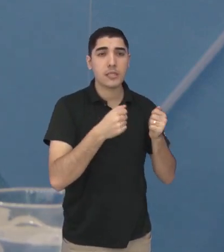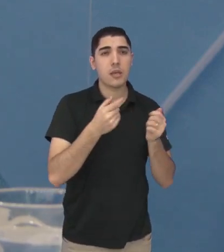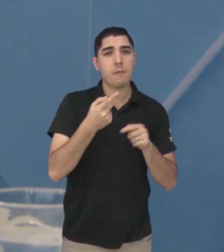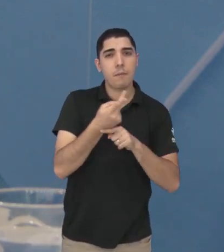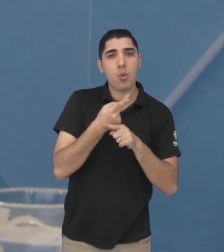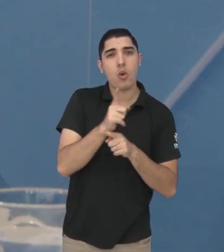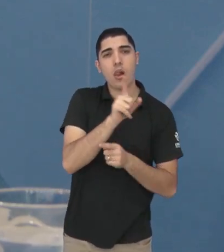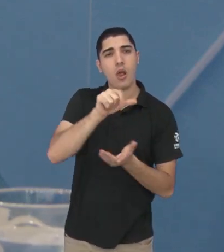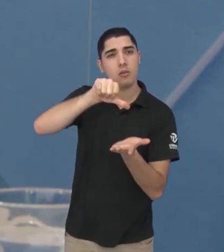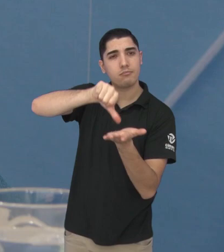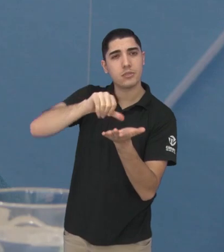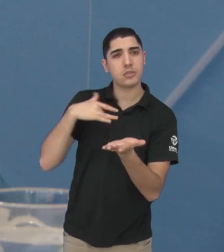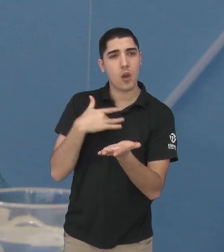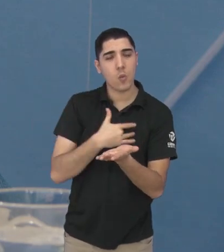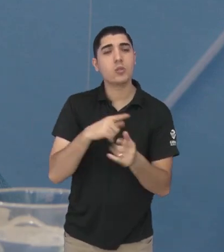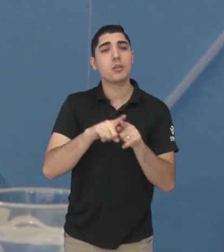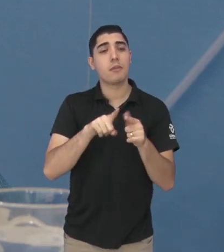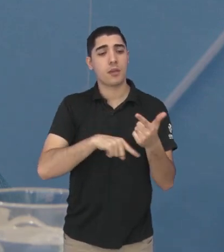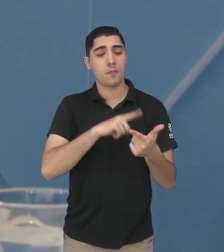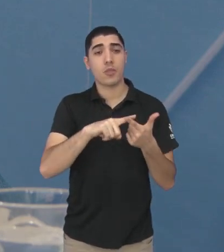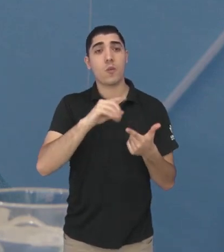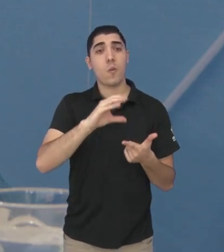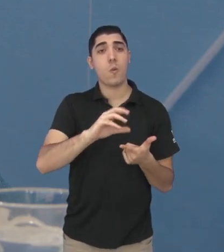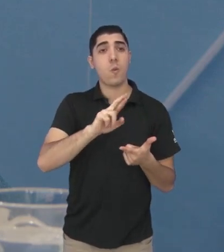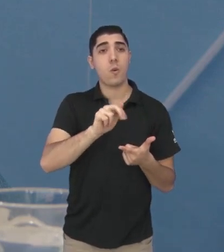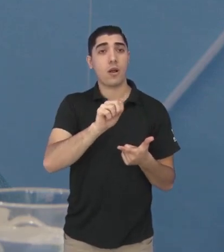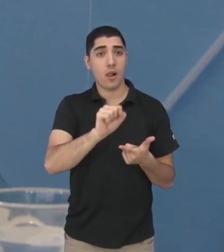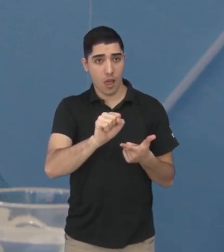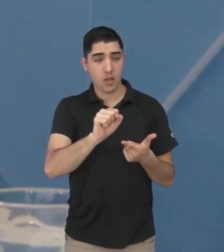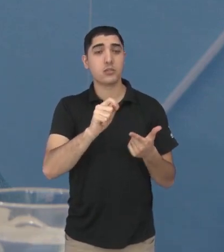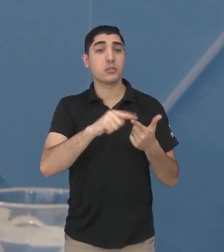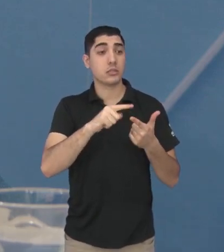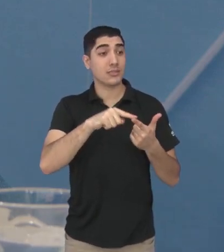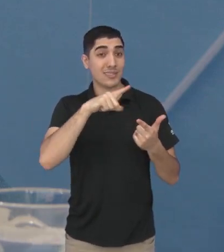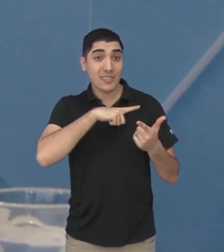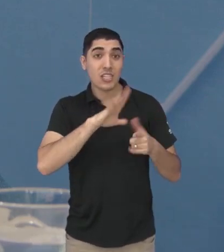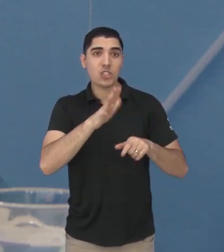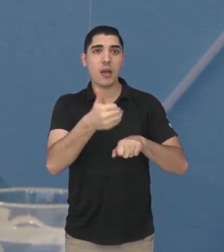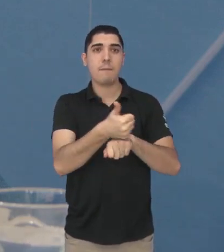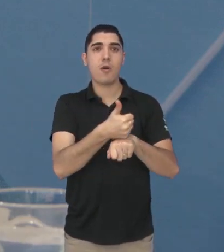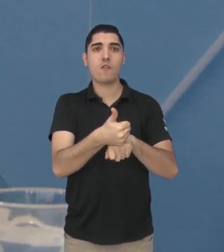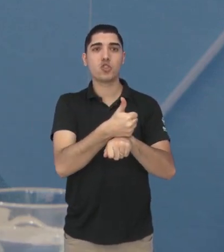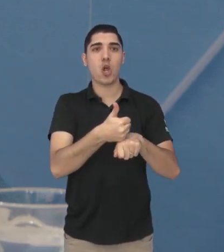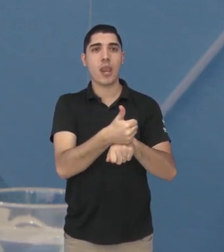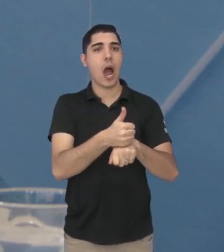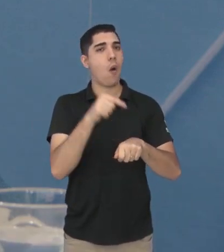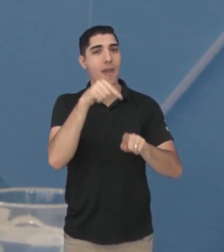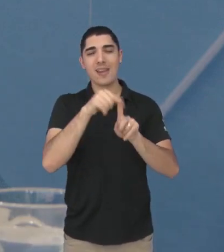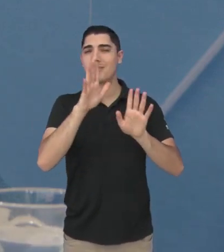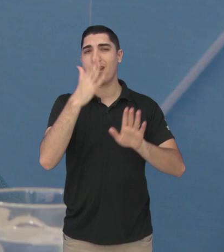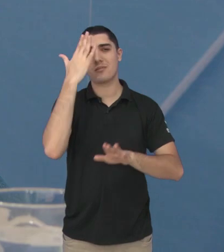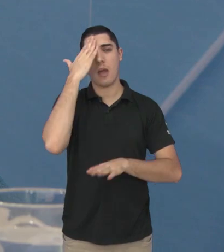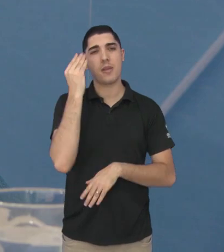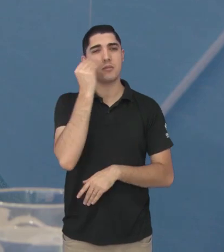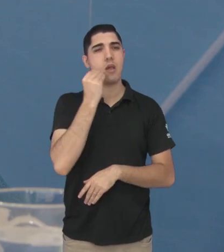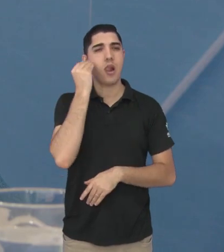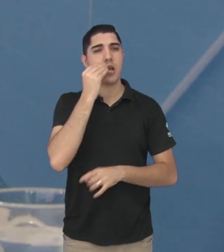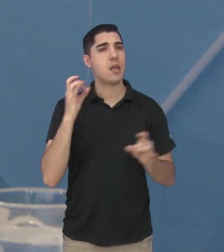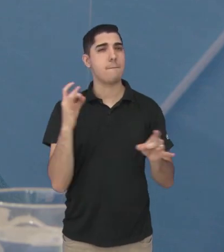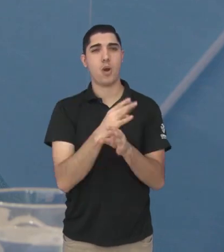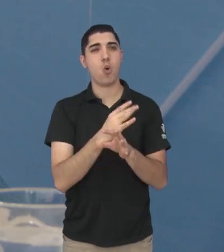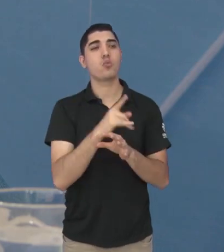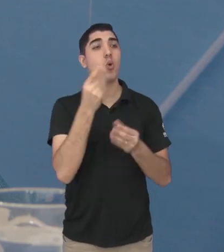saúde mais próxima da sua casa, procure o CRAS, né? Os nossos profissionais estão preparados para receber essas famílias na